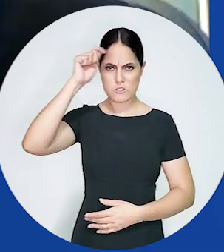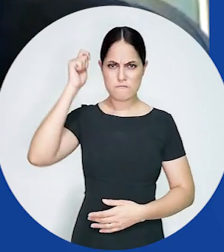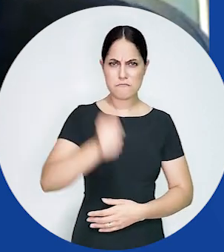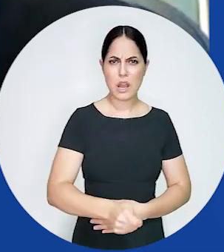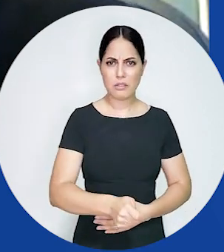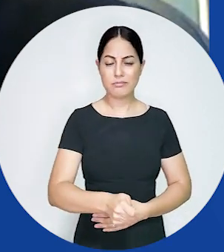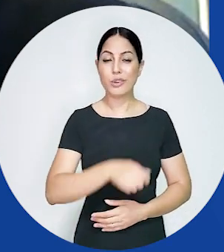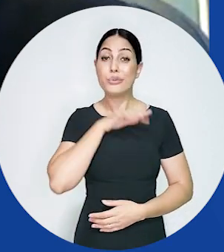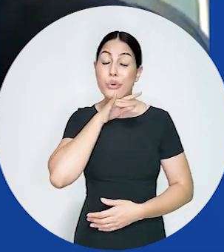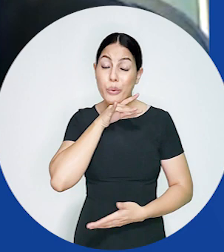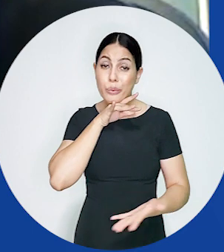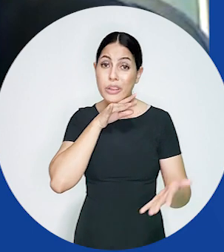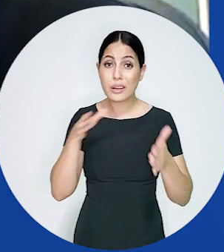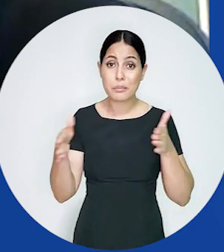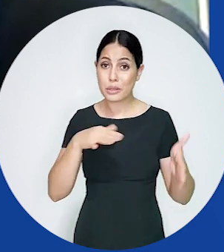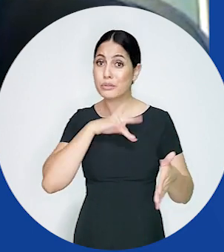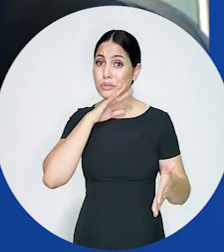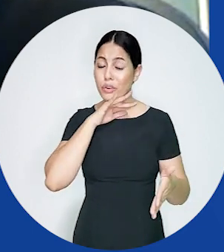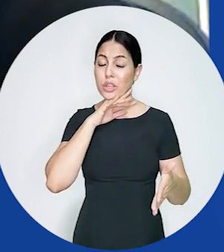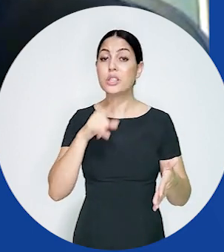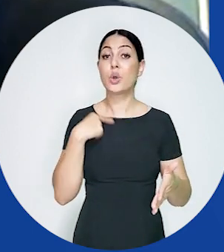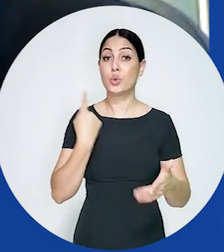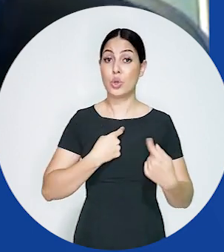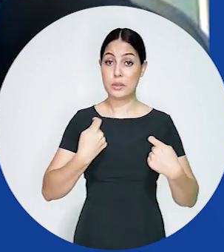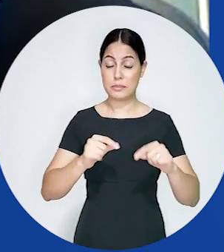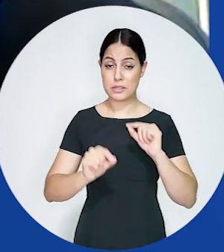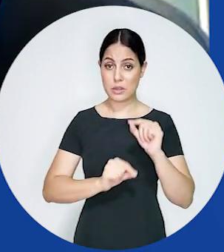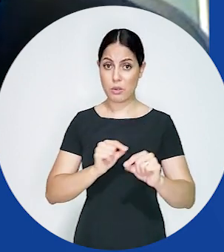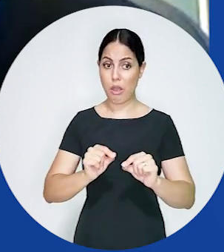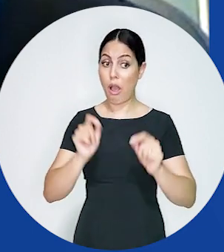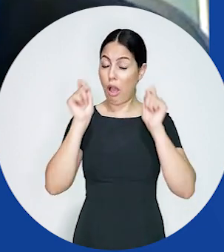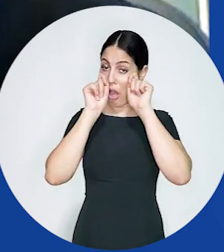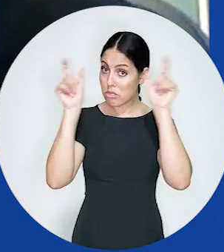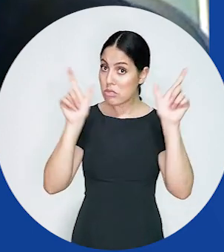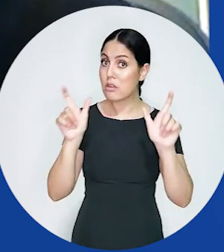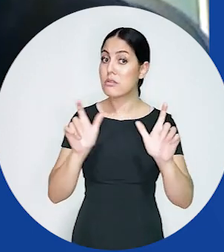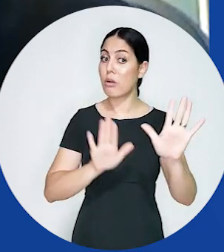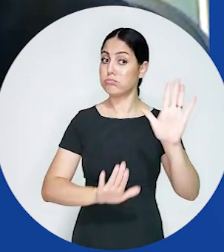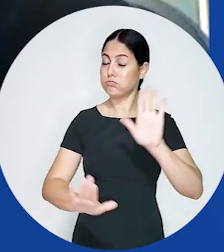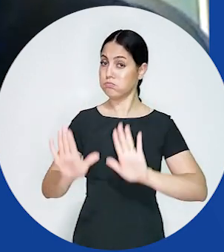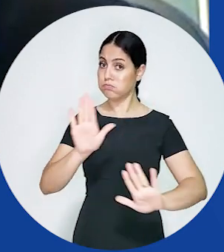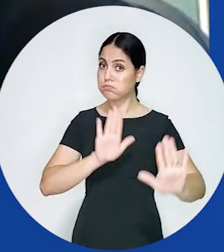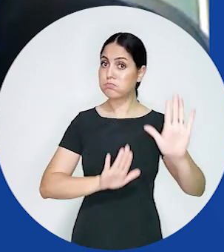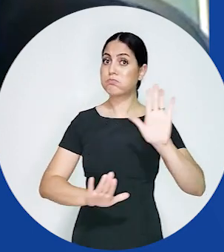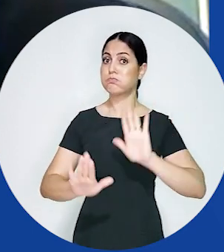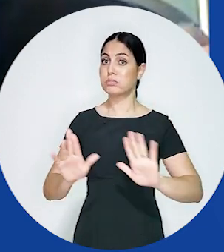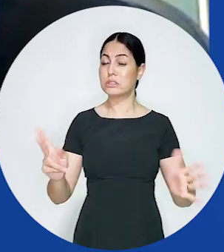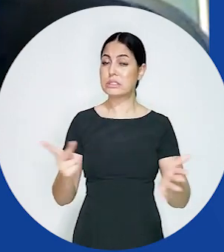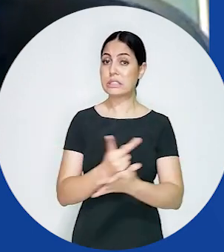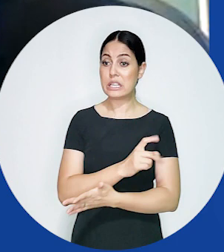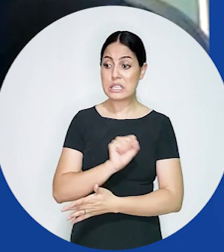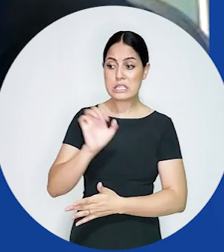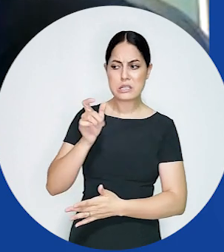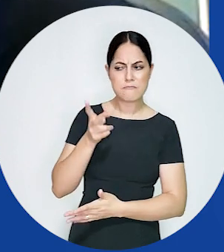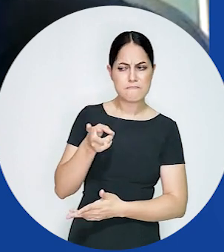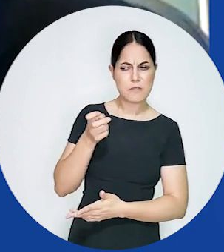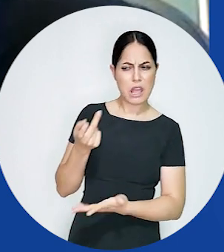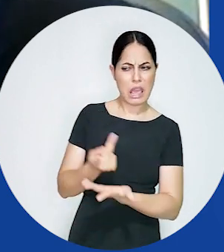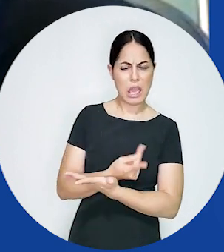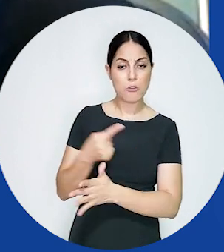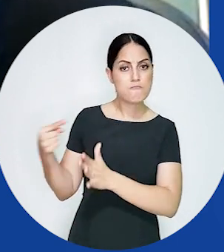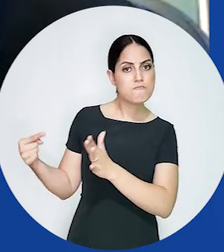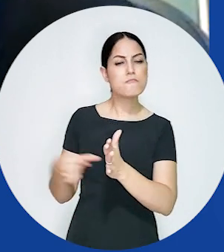Né? Então, nós tivemos que estar o tempo todo olhando com atenção e tendo coragem de denunciar os